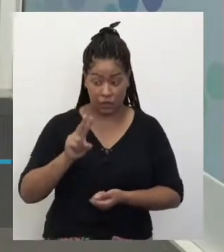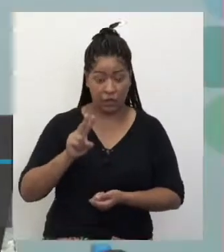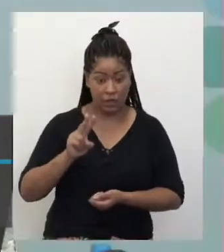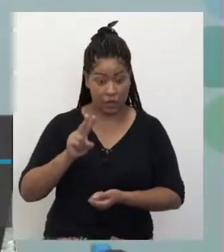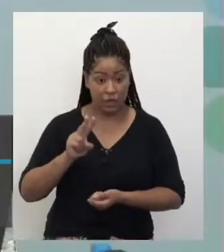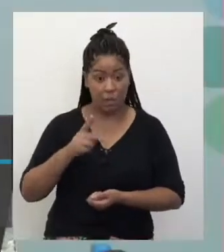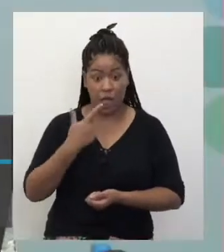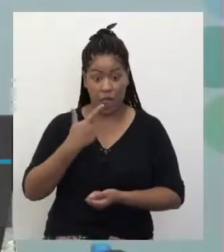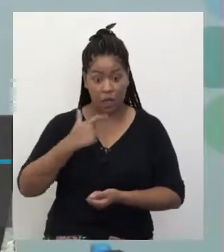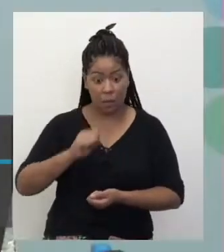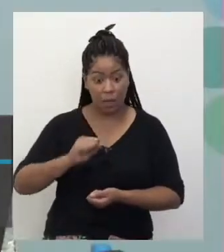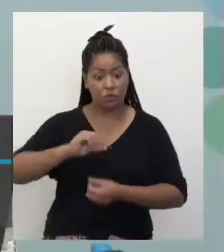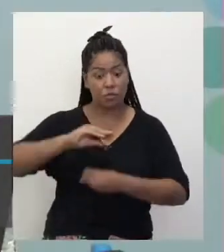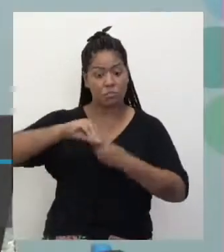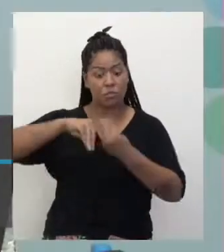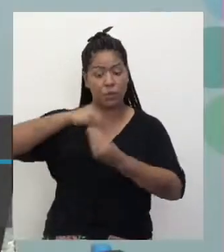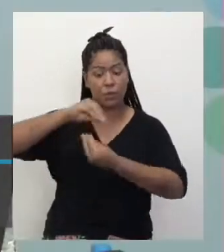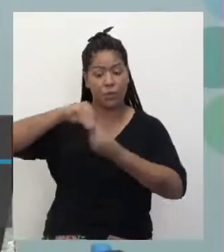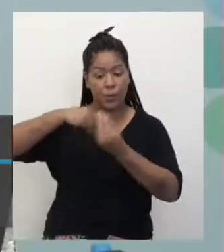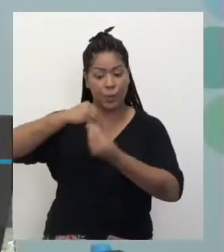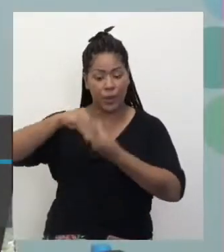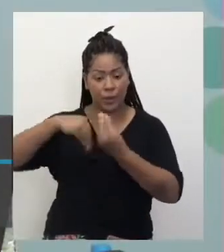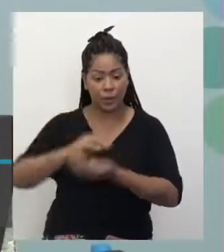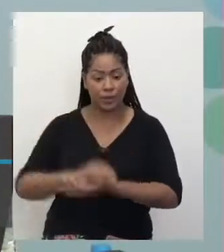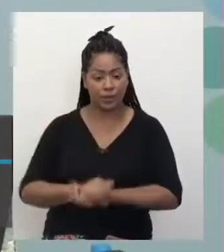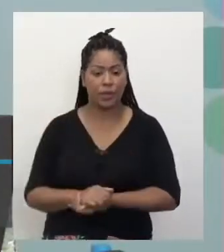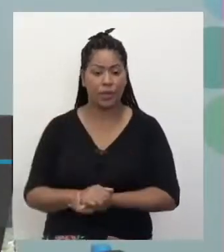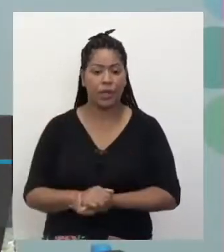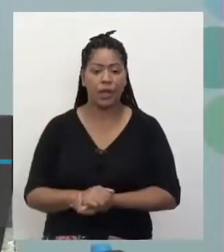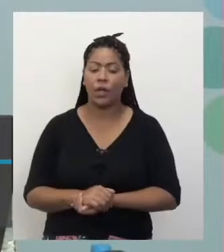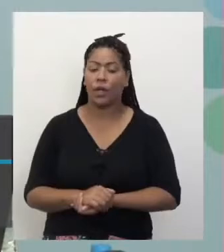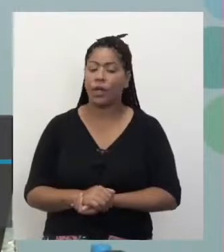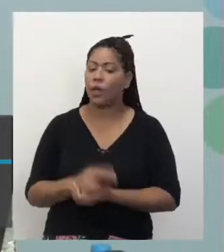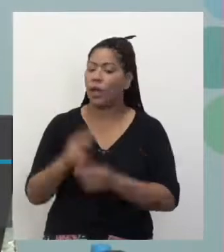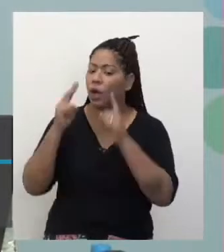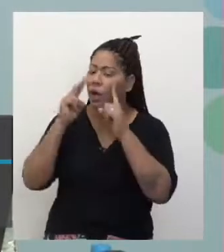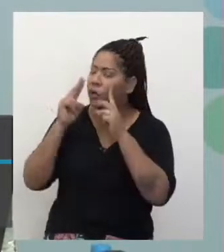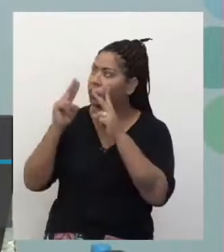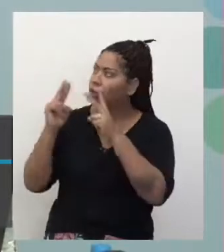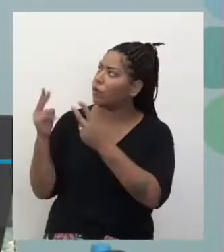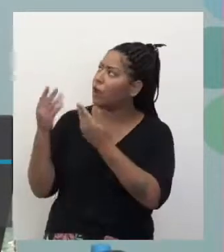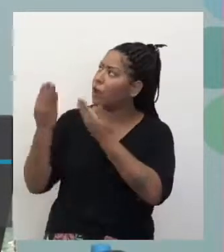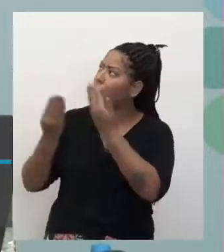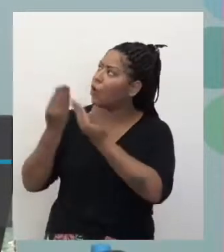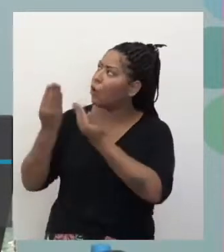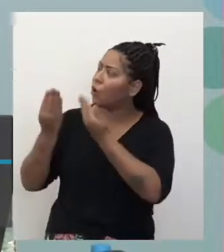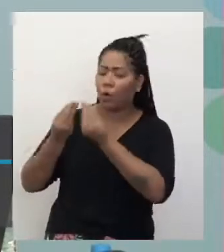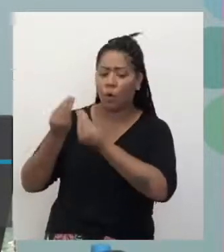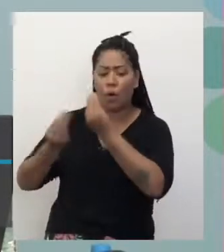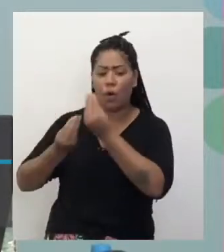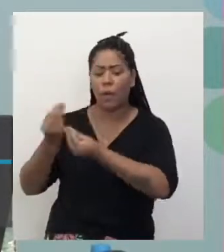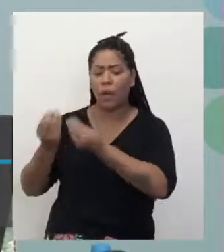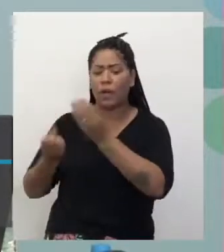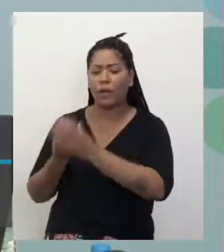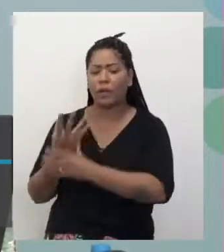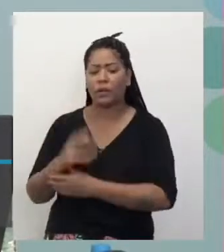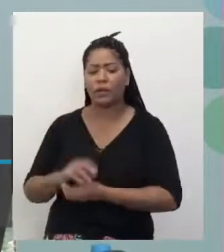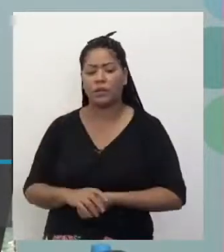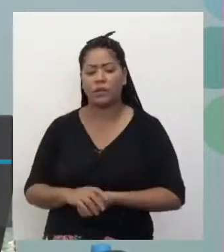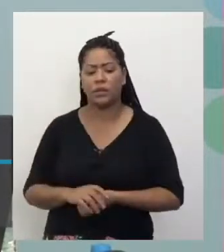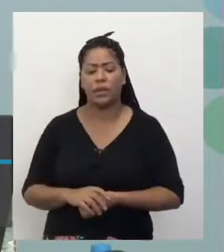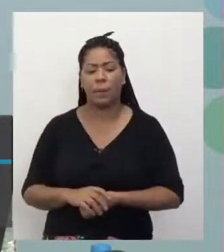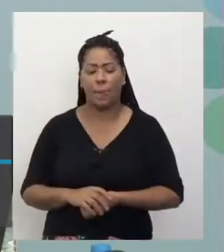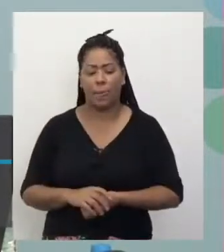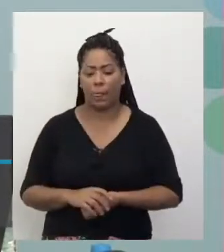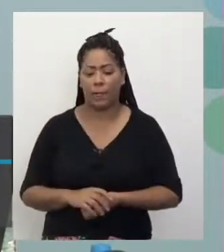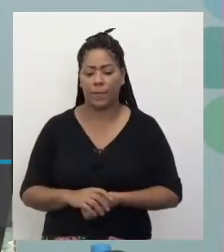as palavras quanto as imagens. E vamos observar de que modo que elas se complementam, né? Como que elas reforçam a ideia que eu